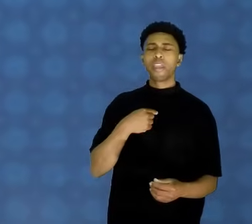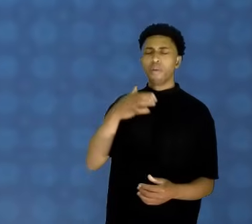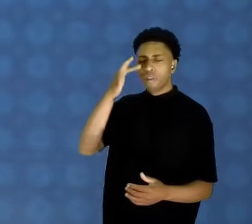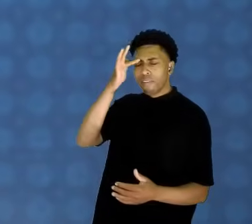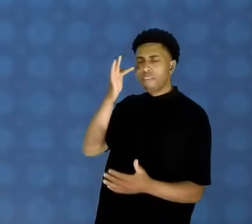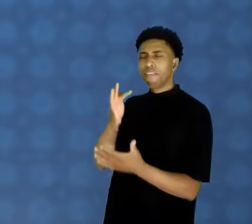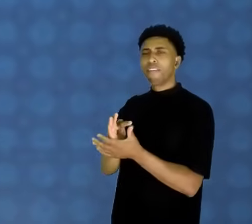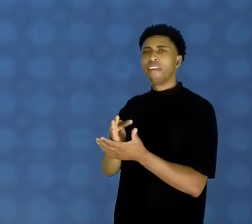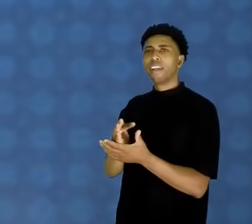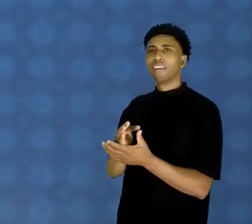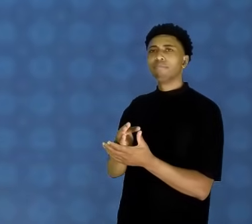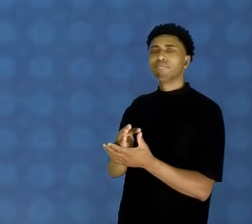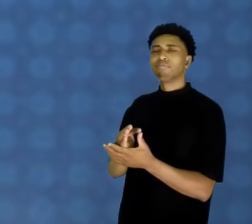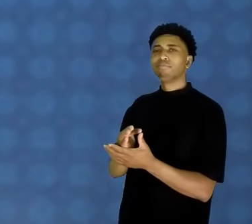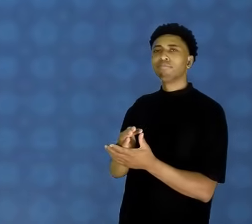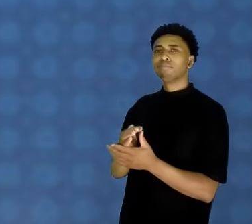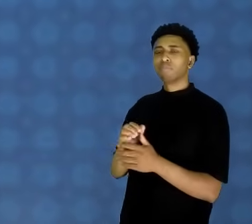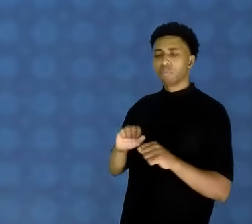fé reage quando